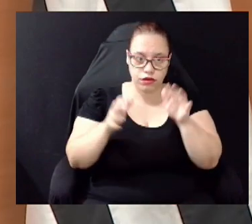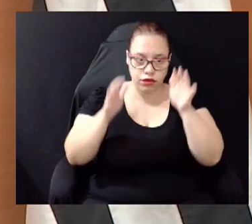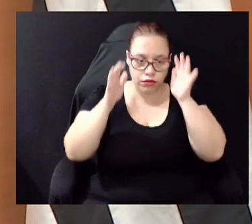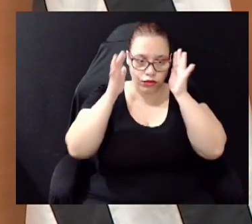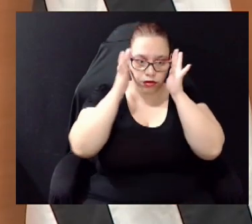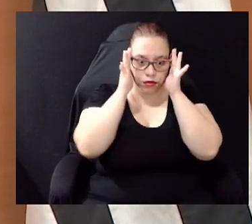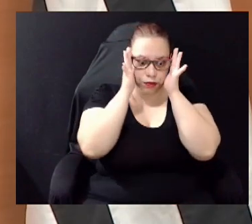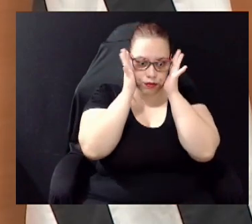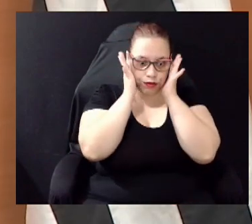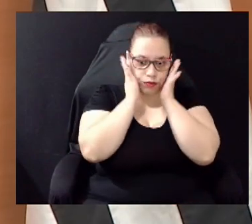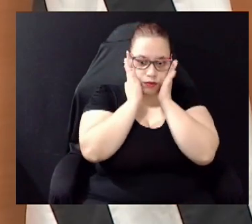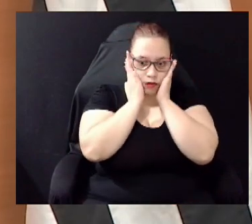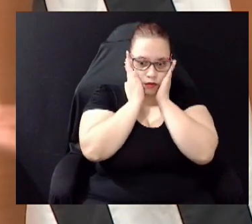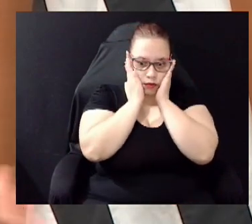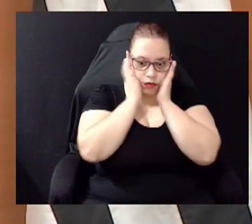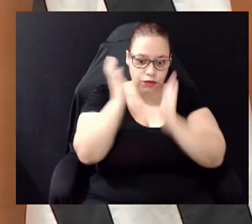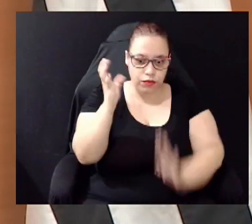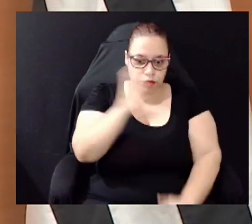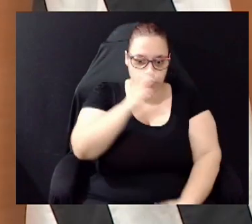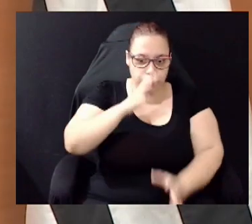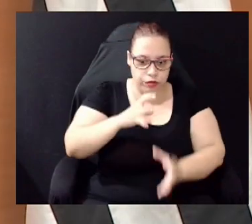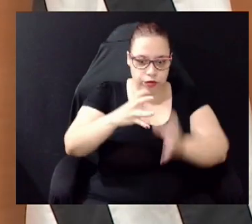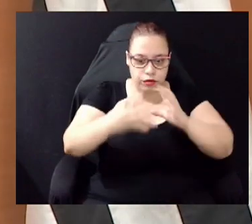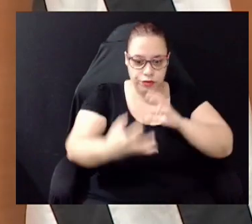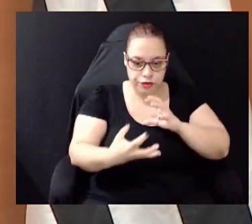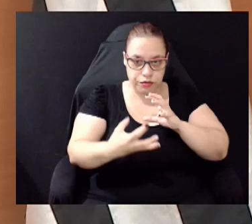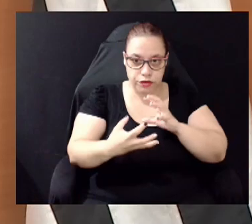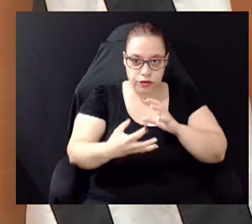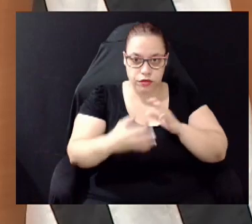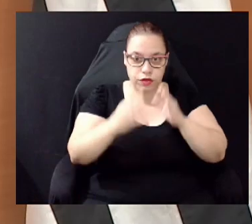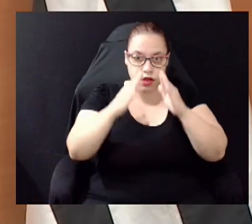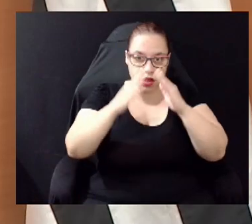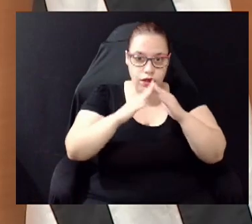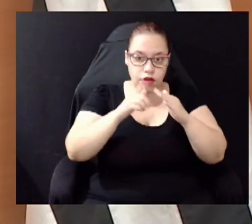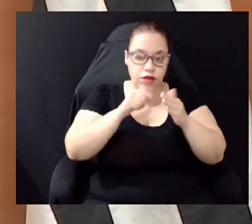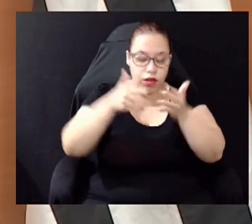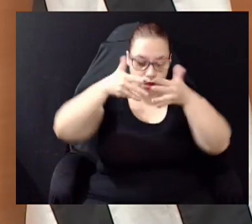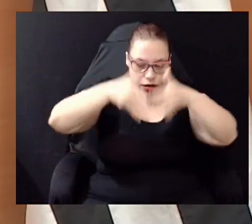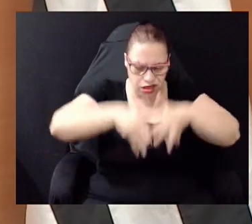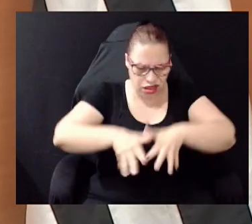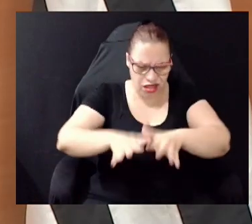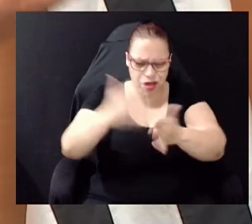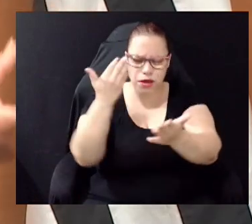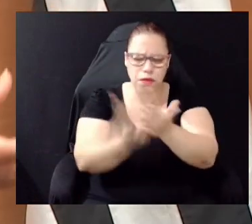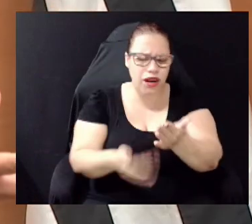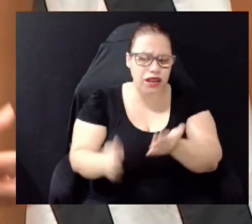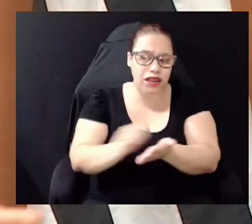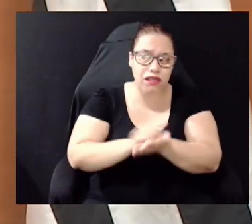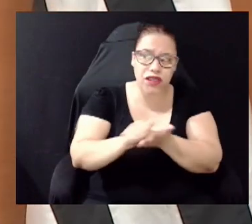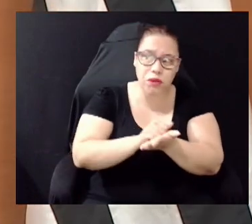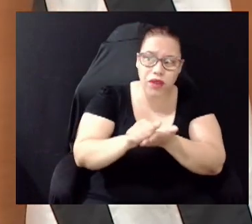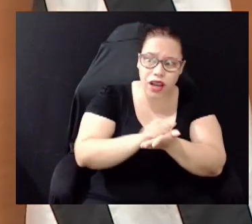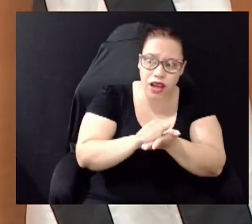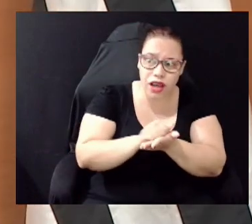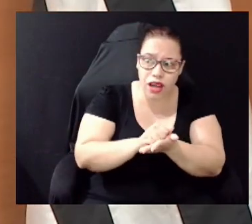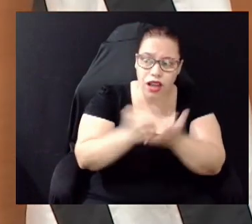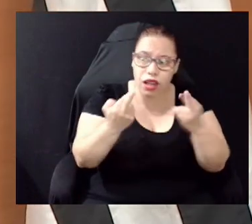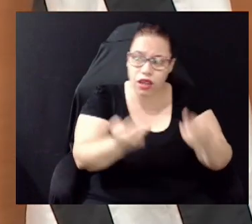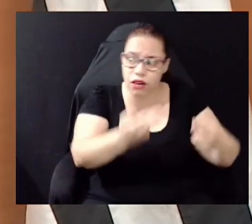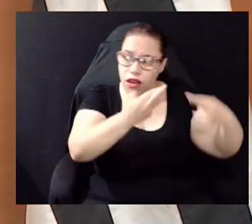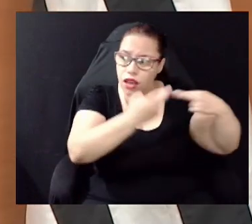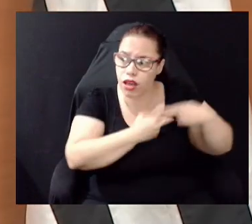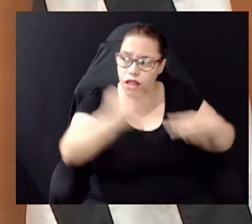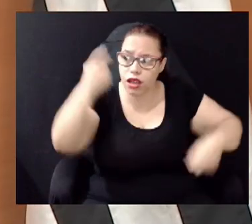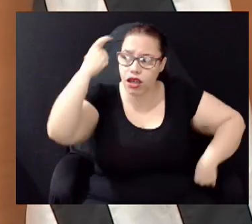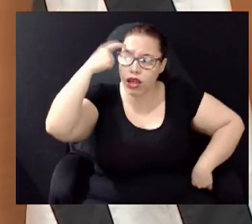os efeitos da emergência climática. Se a casa alaga e perde tudo, quem vai fazer a limpeza? Quem vai ser responsável por pensar